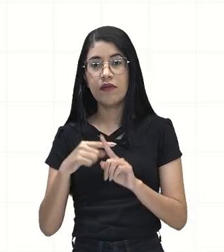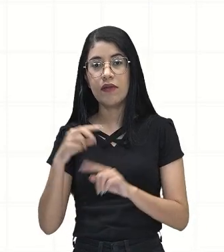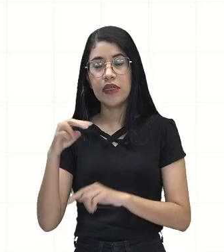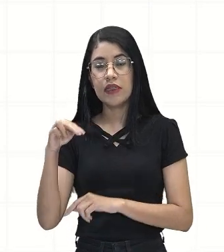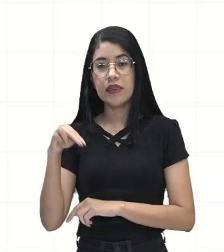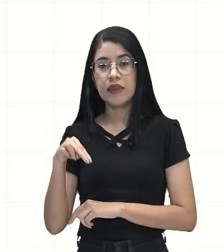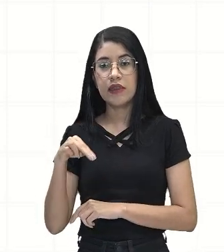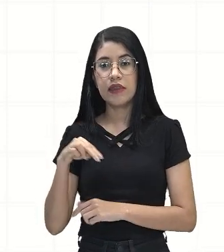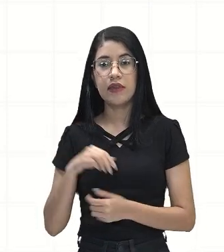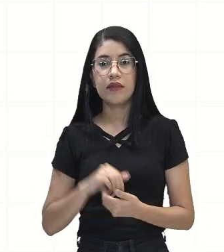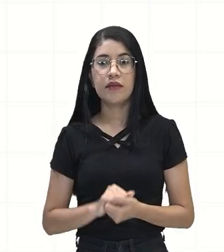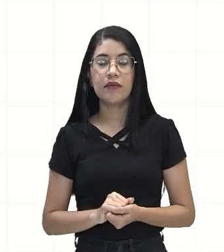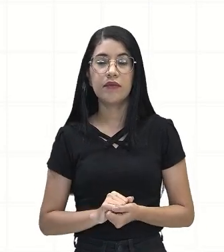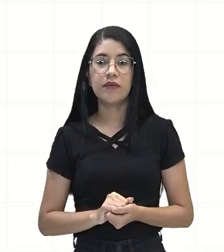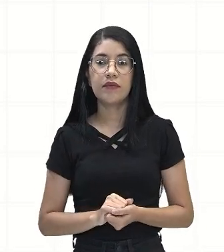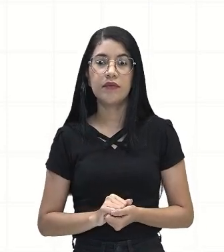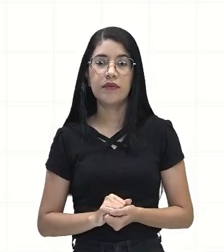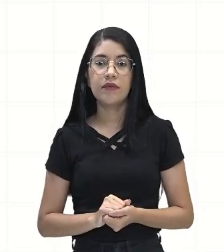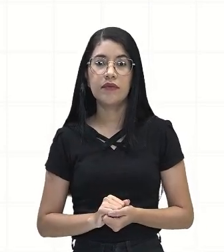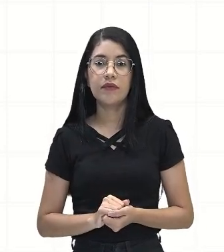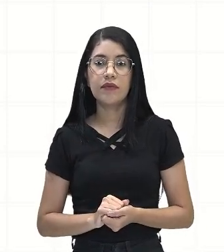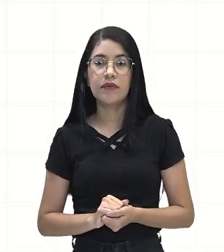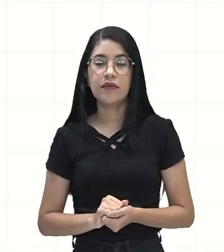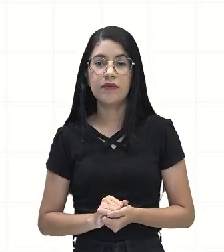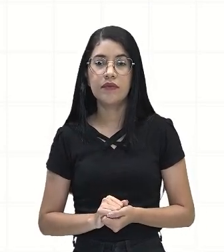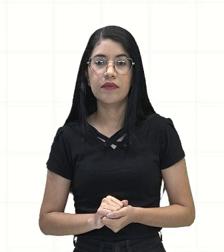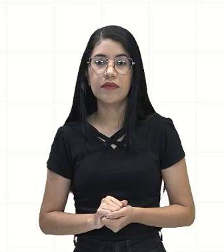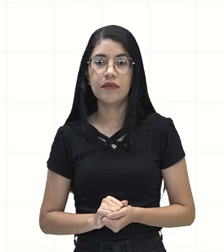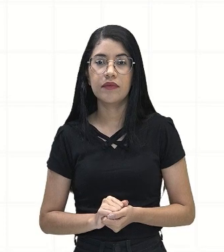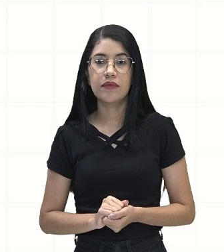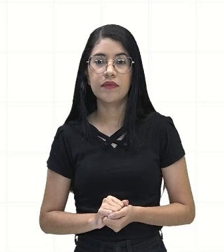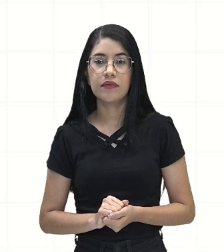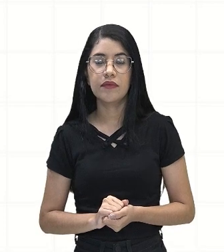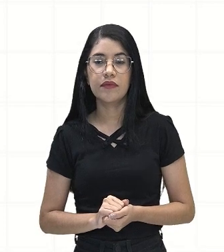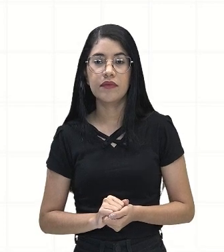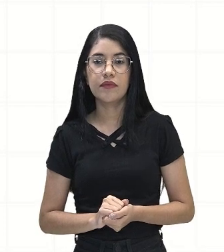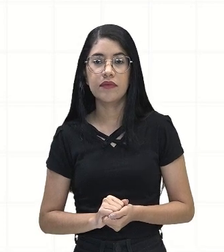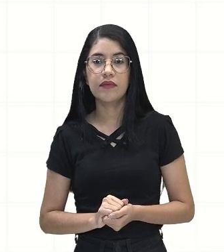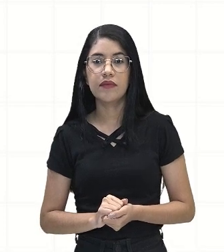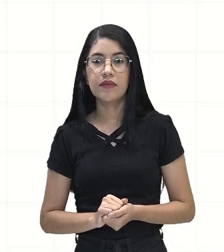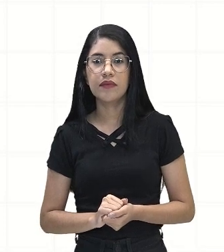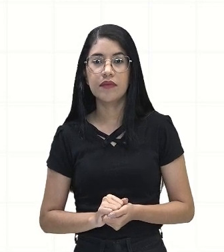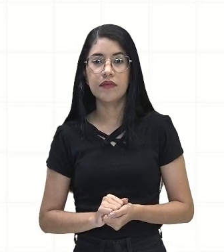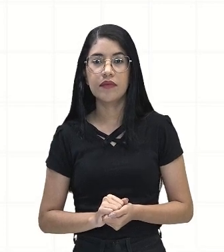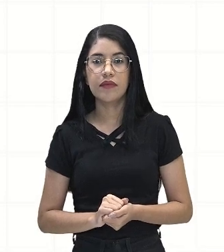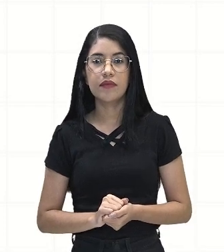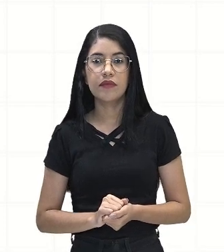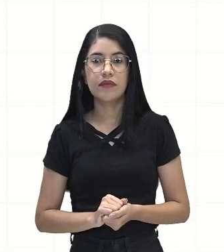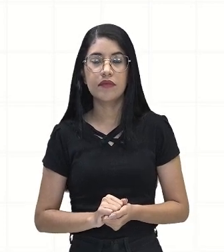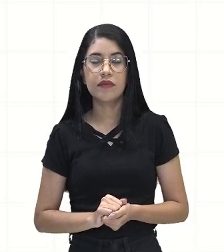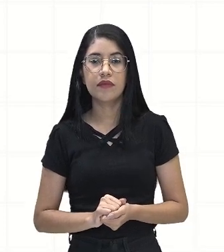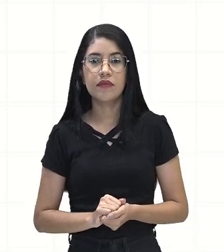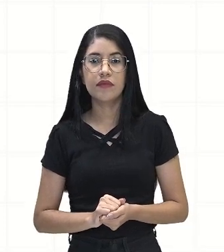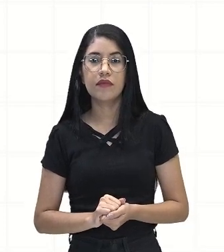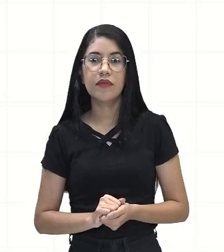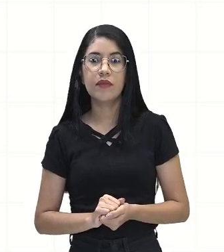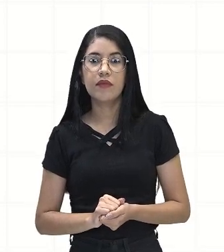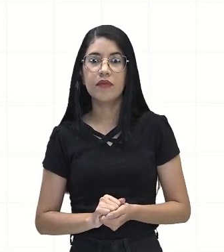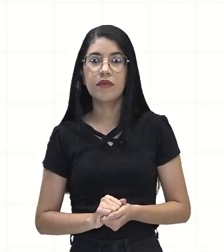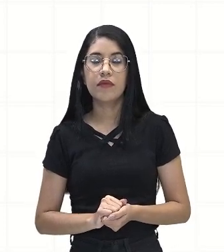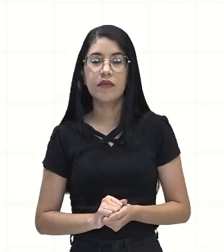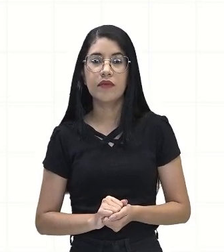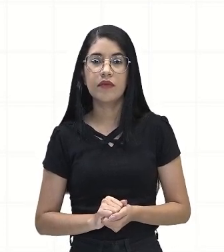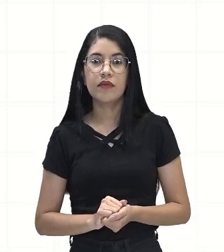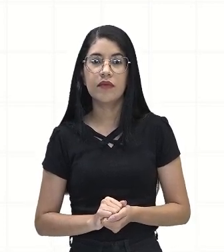A, pela sua projeção, que é o N. Tudo bem? Então, o que nós vamos obter aqui,